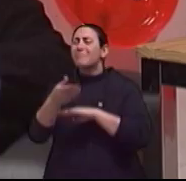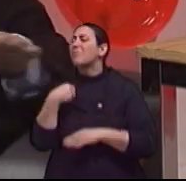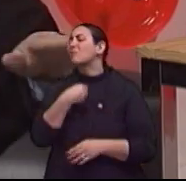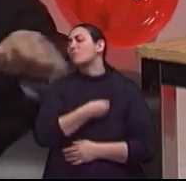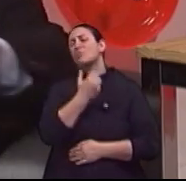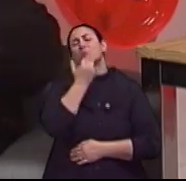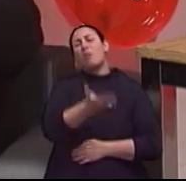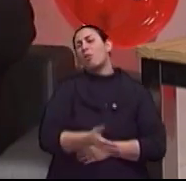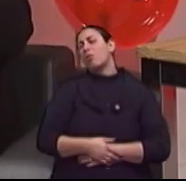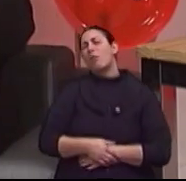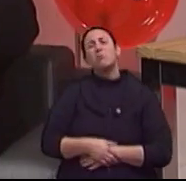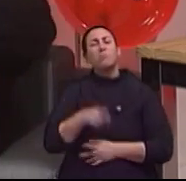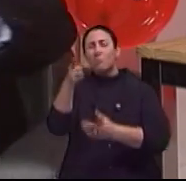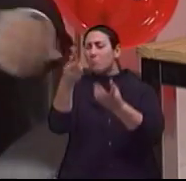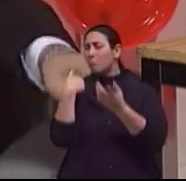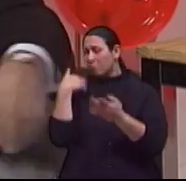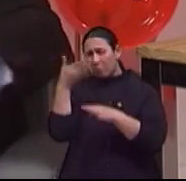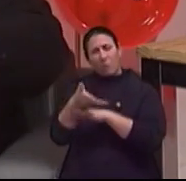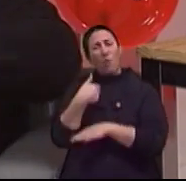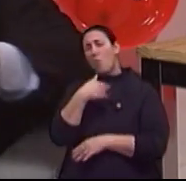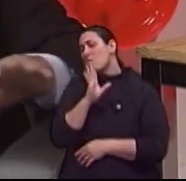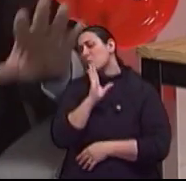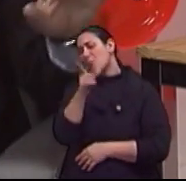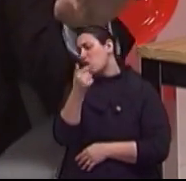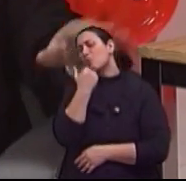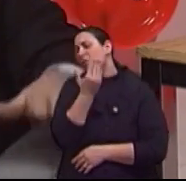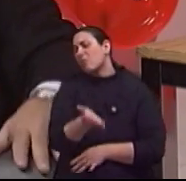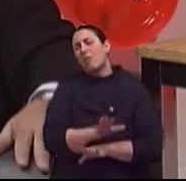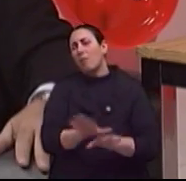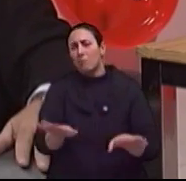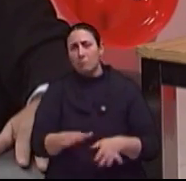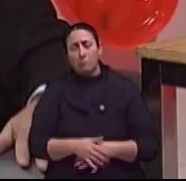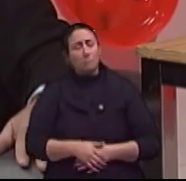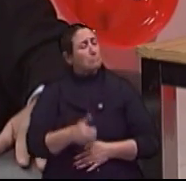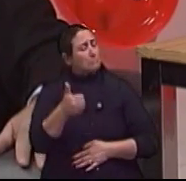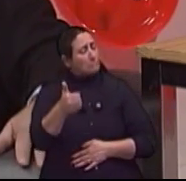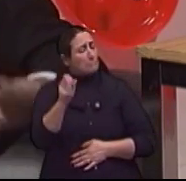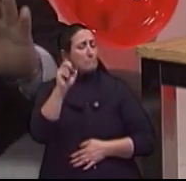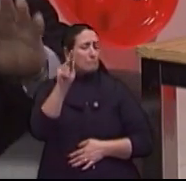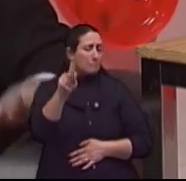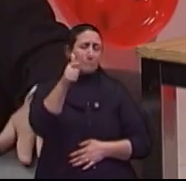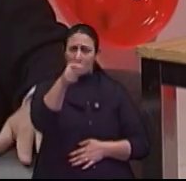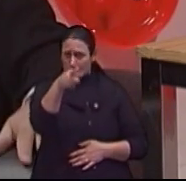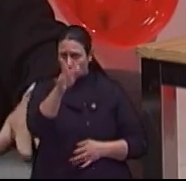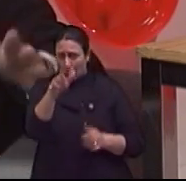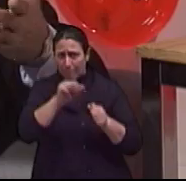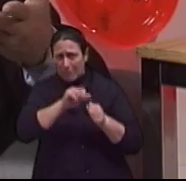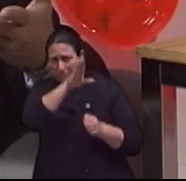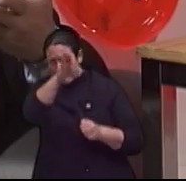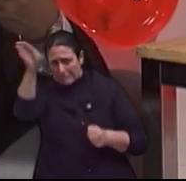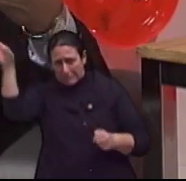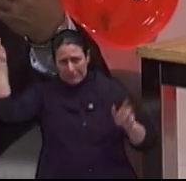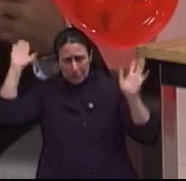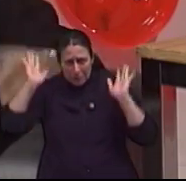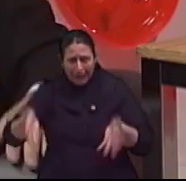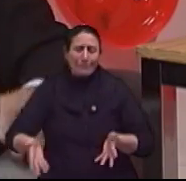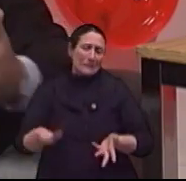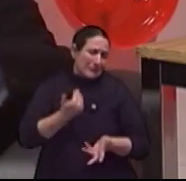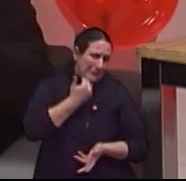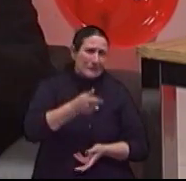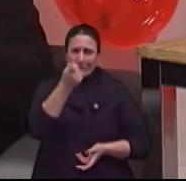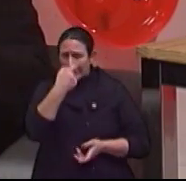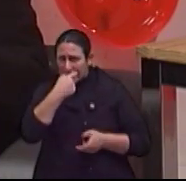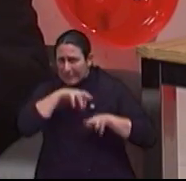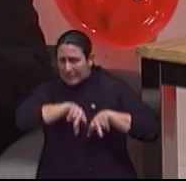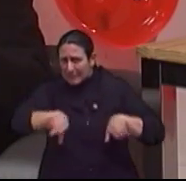não adiantou nada eu só vim aqui para lhe conhecer porque não adianta nada Ah tá bom óo tudo bem já fez tratamento tudo tratos de boa para